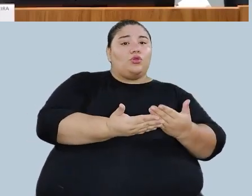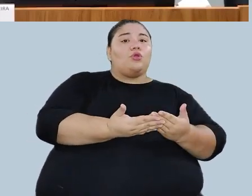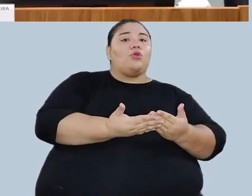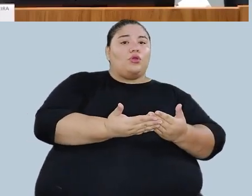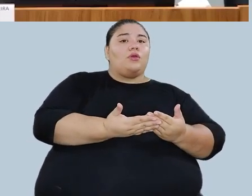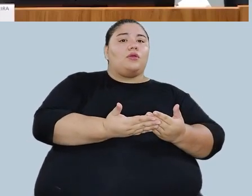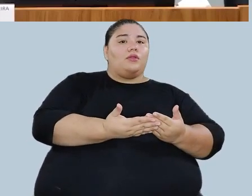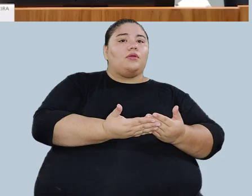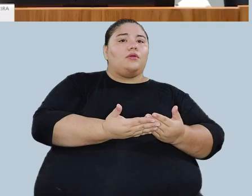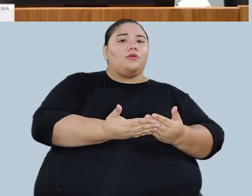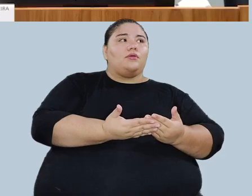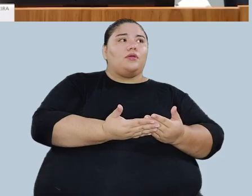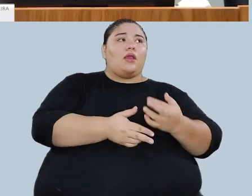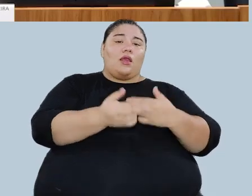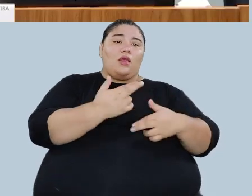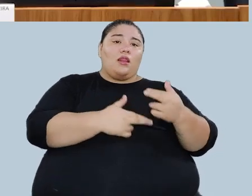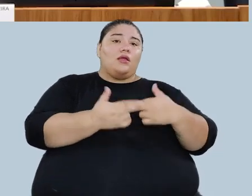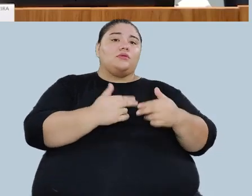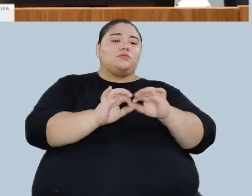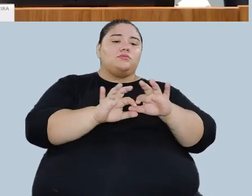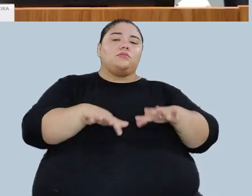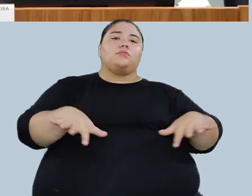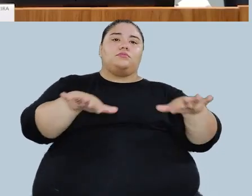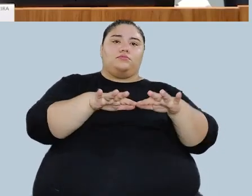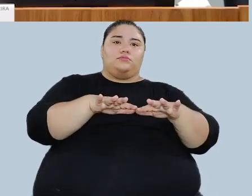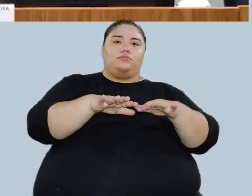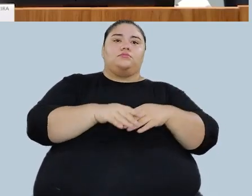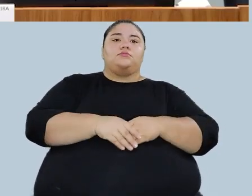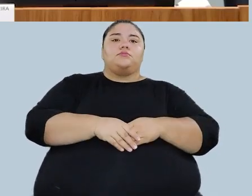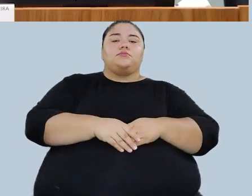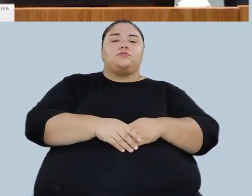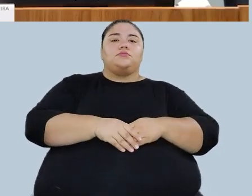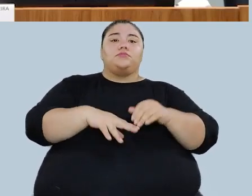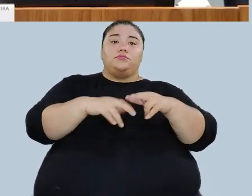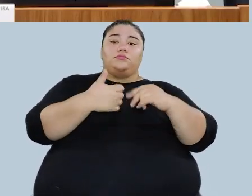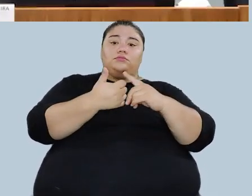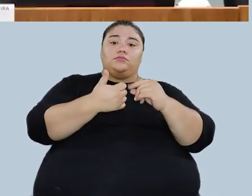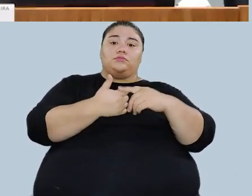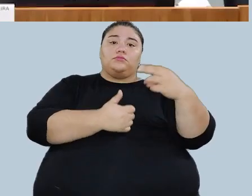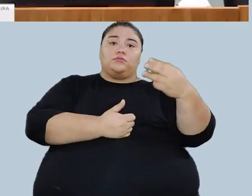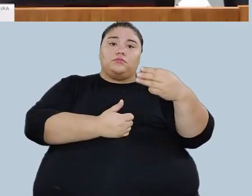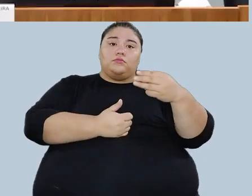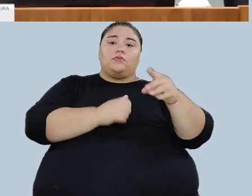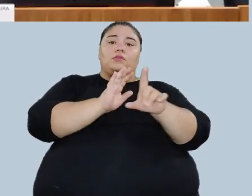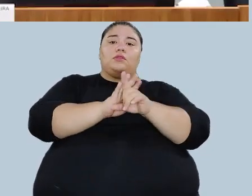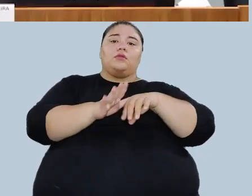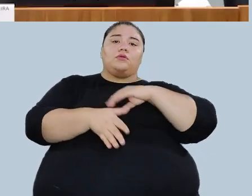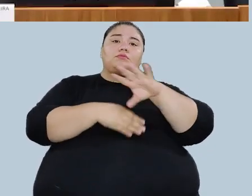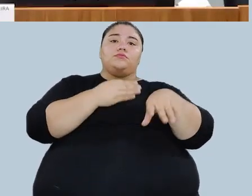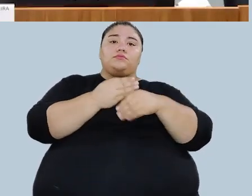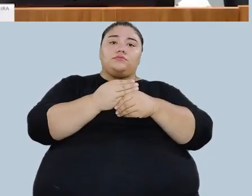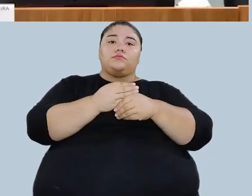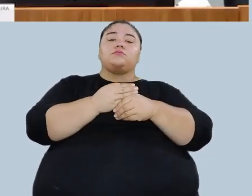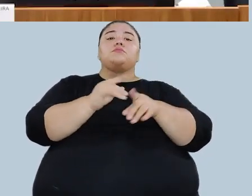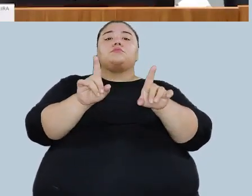dos agentes econômicos nas relações de mercado, né? E para isso, o artigo 3º da Lei Complementar